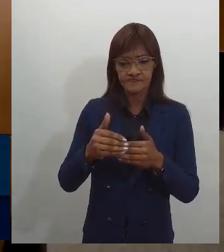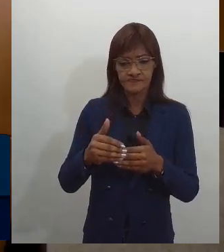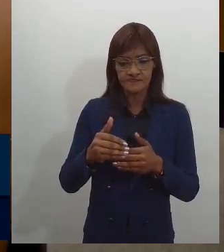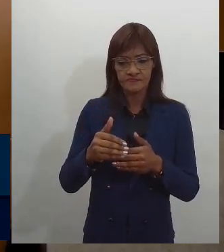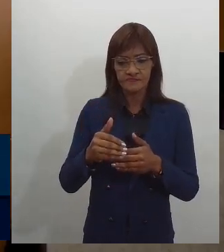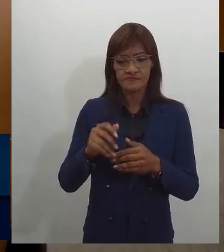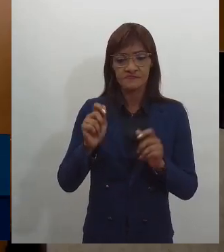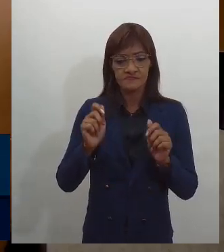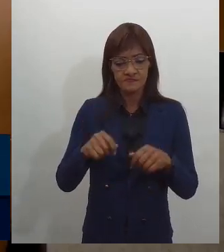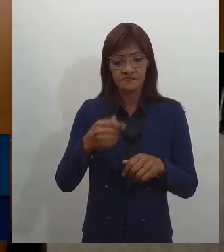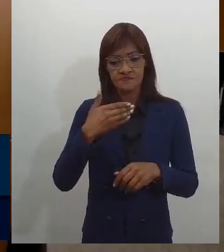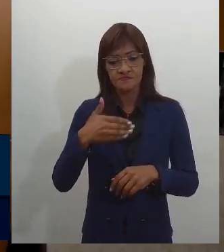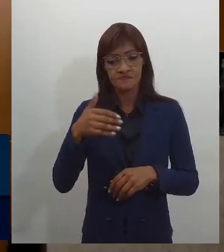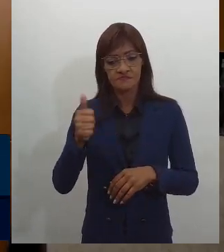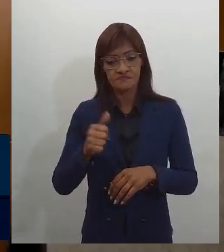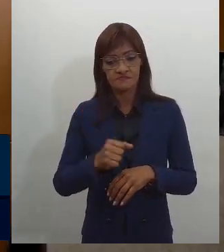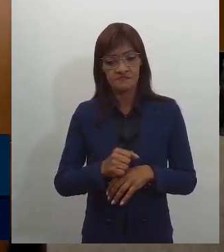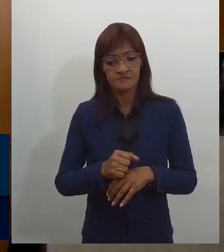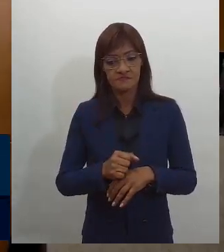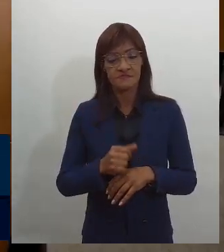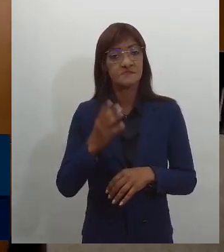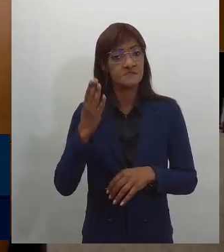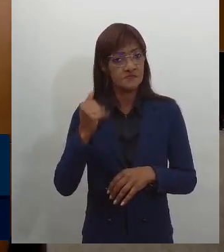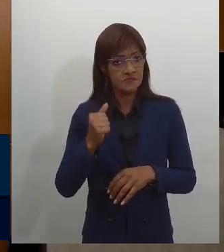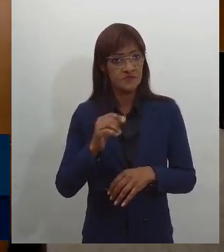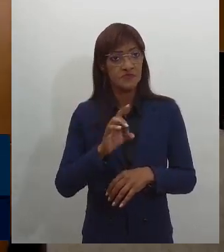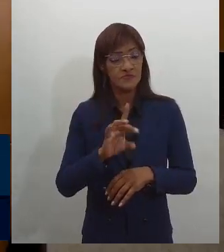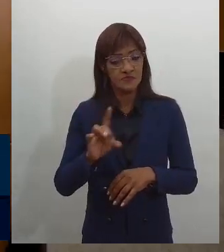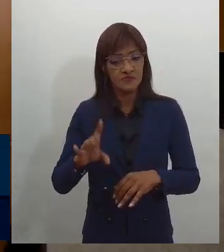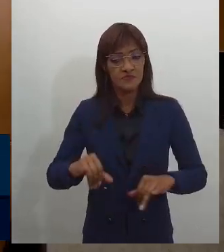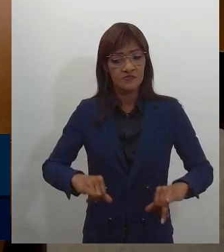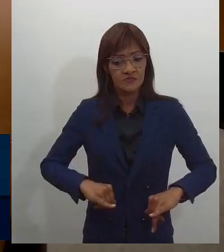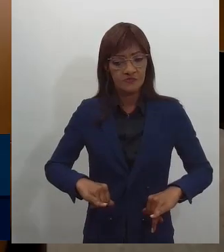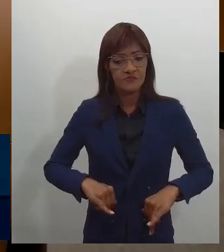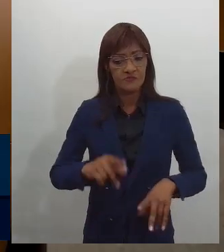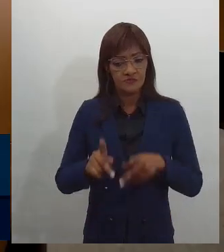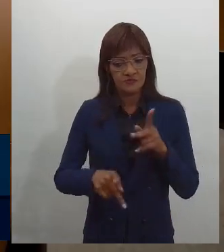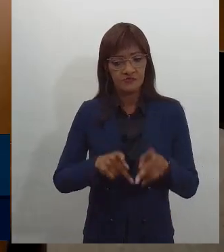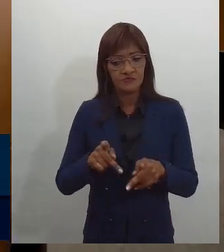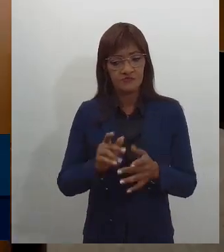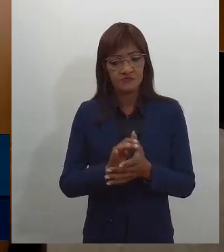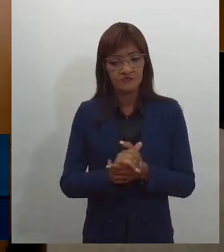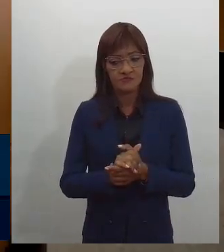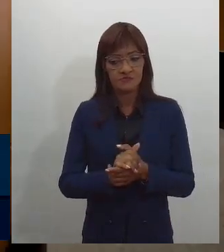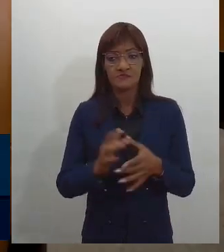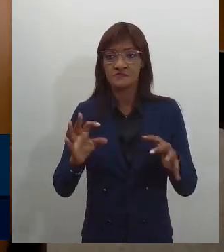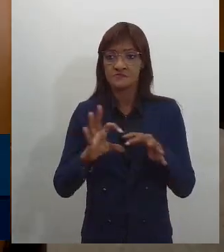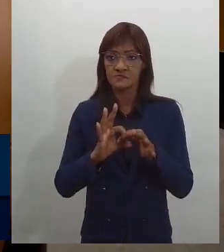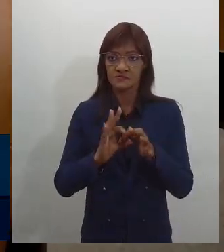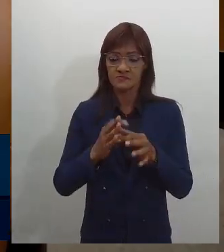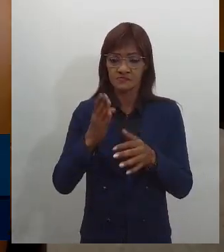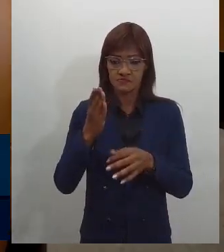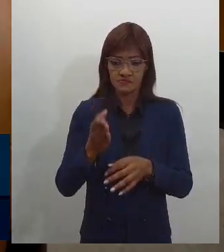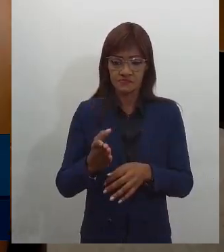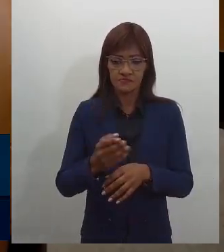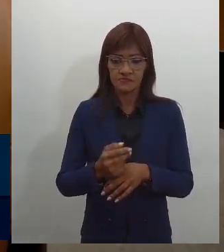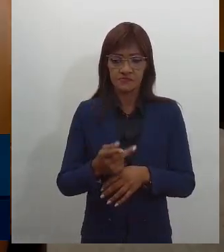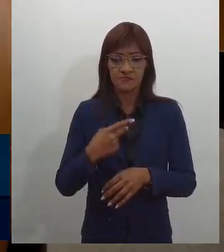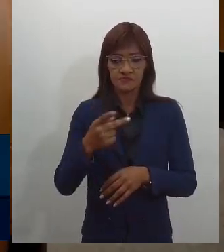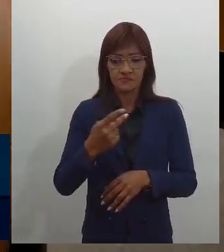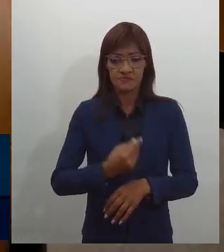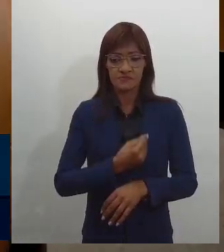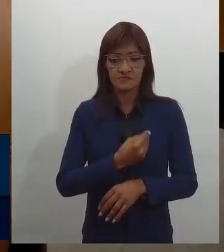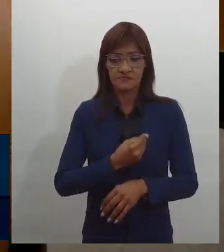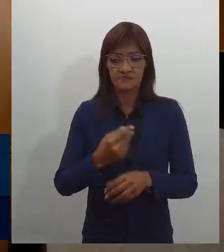sei da dificuldade que o povo vem passando. Então, quero aqui me somar, a gente que vive ali, principalmente no sertão, deputada Carminha, a gente vem